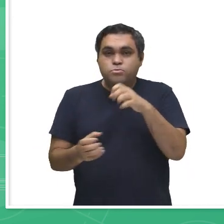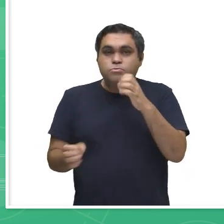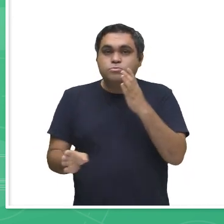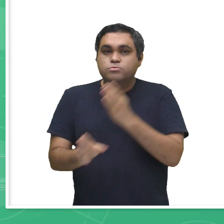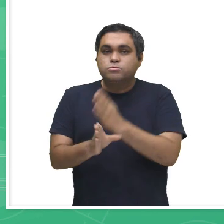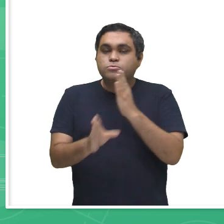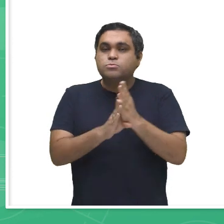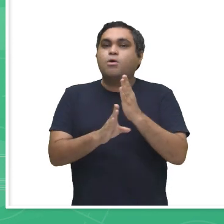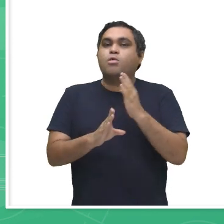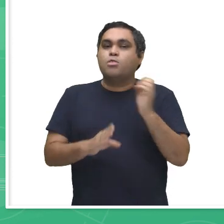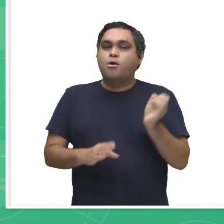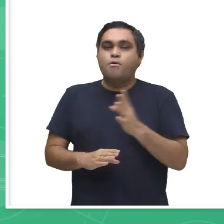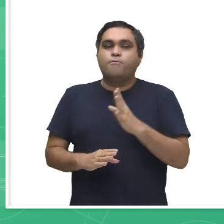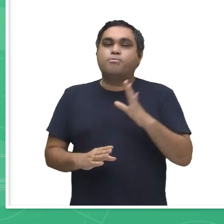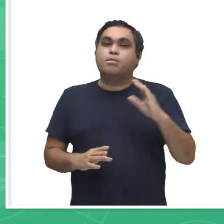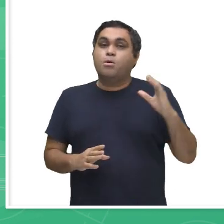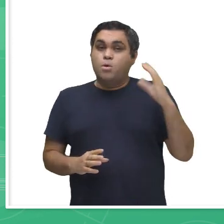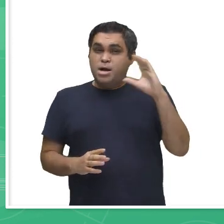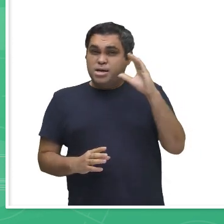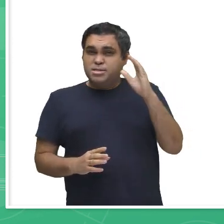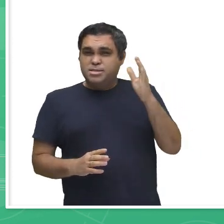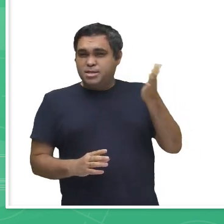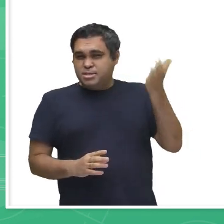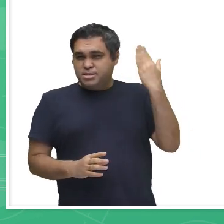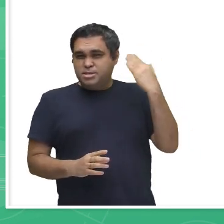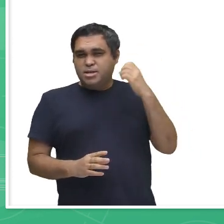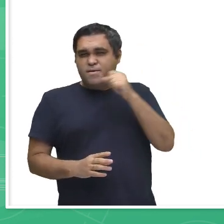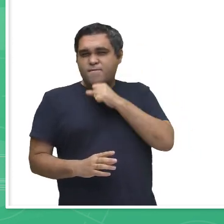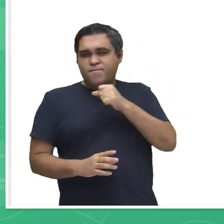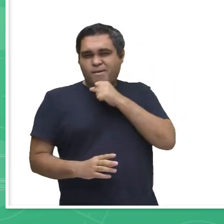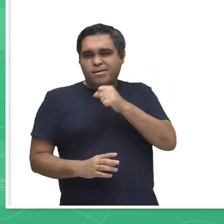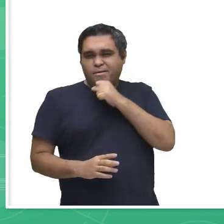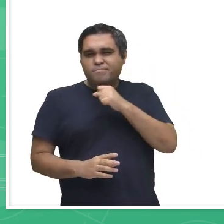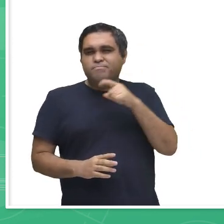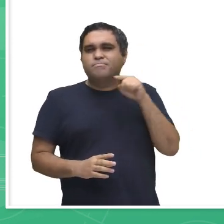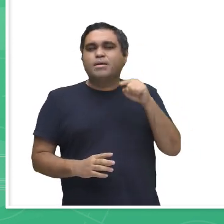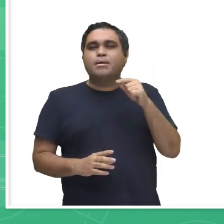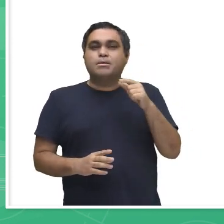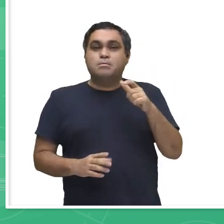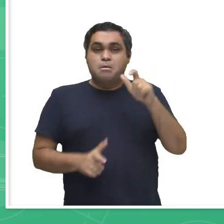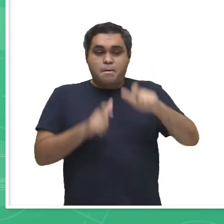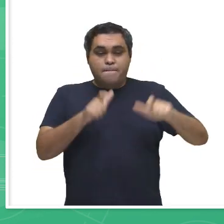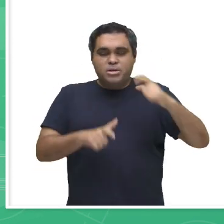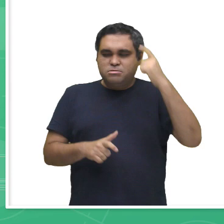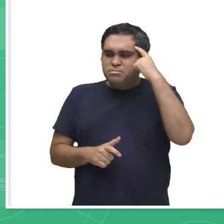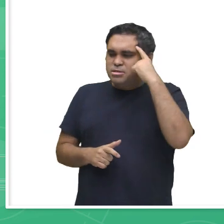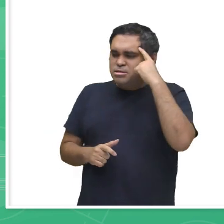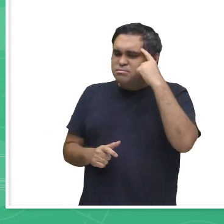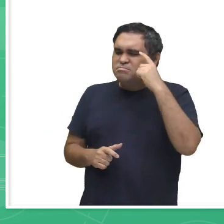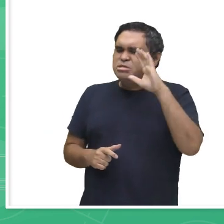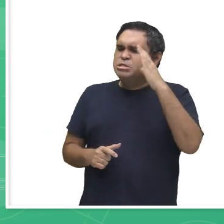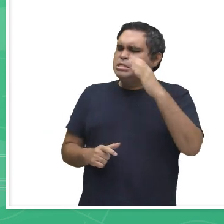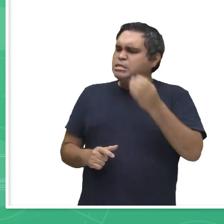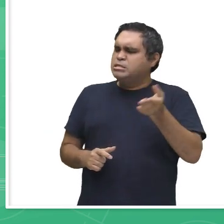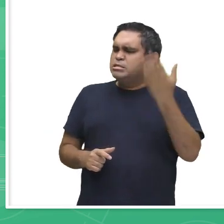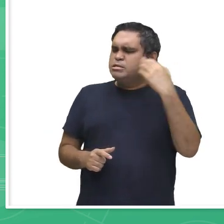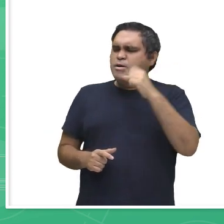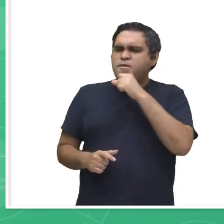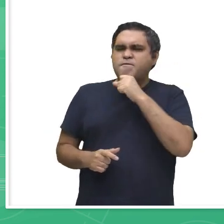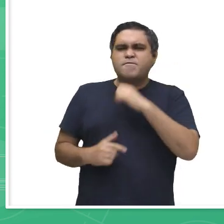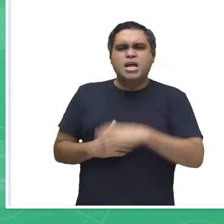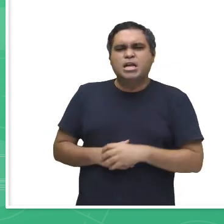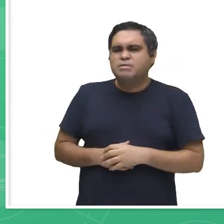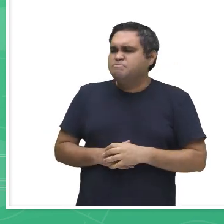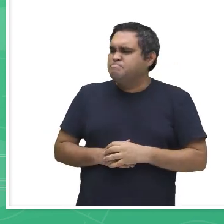perde a autoridade. A ciência antiga, ela é questionada, pois nada